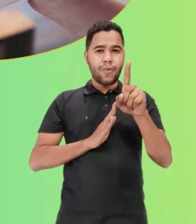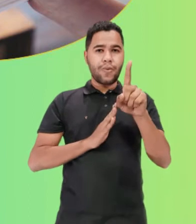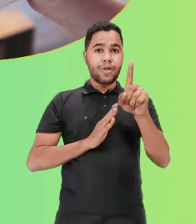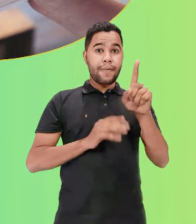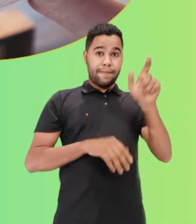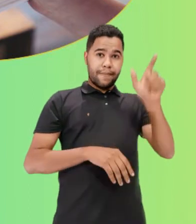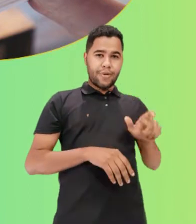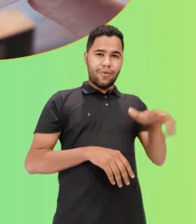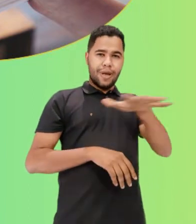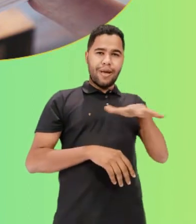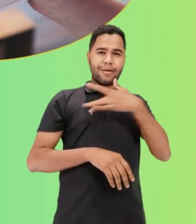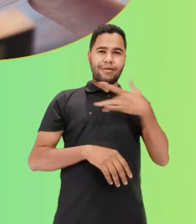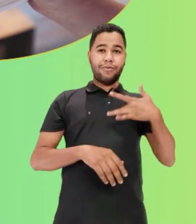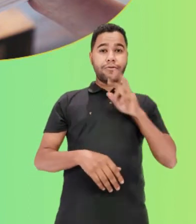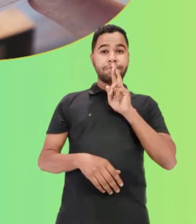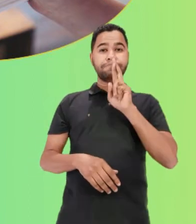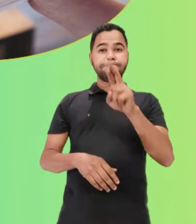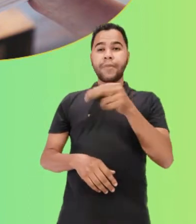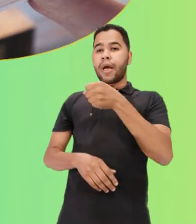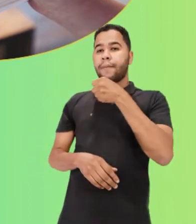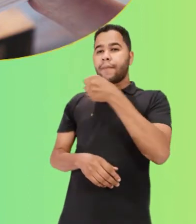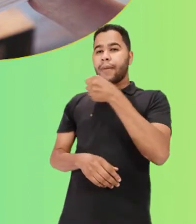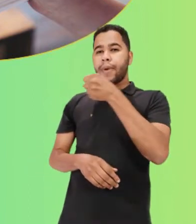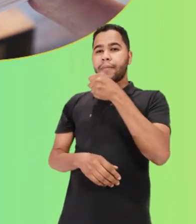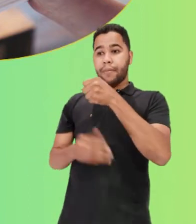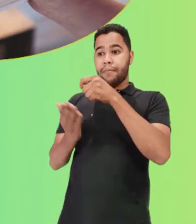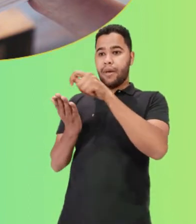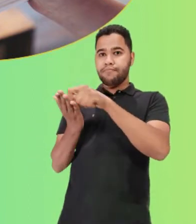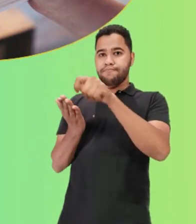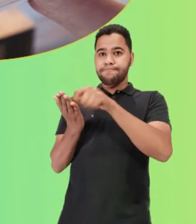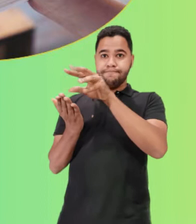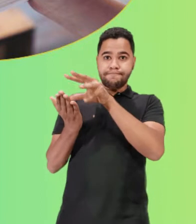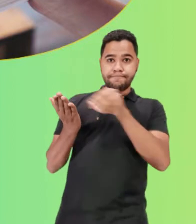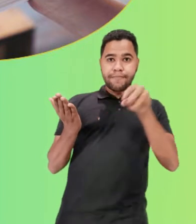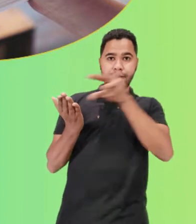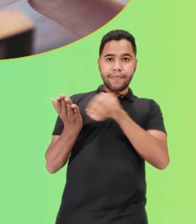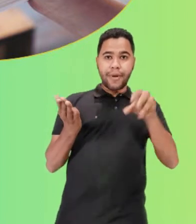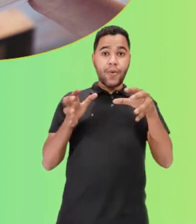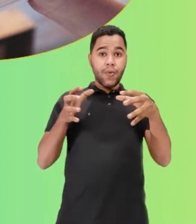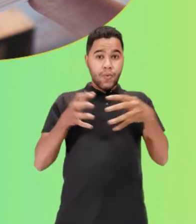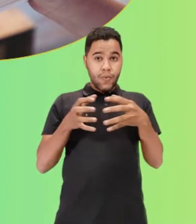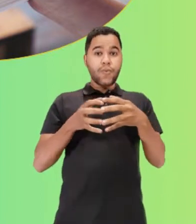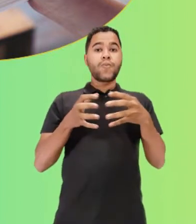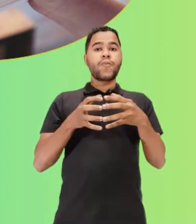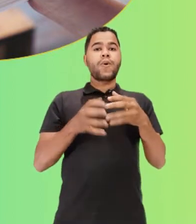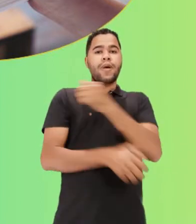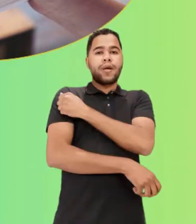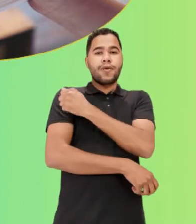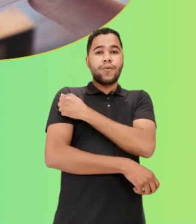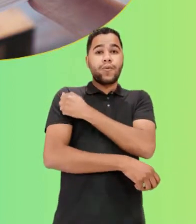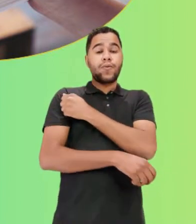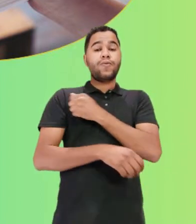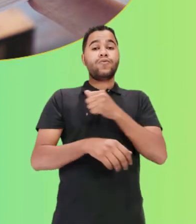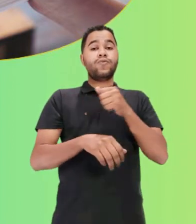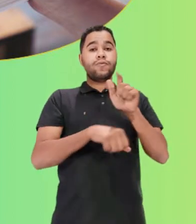uma profissional da área da saúde em uma entrevista que foi transcrita e retextualizada por um grupo de alunos da graduação de letras